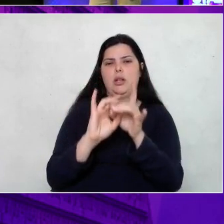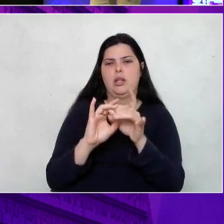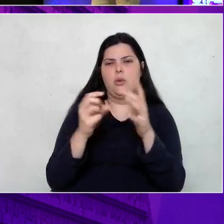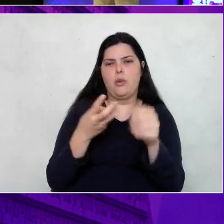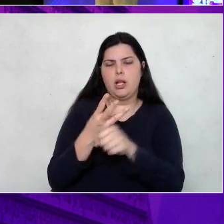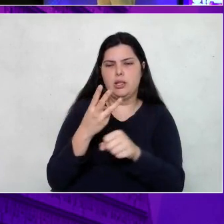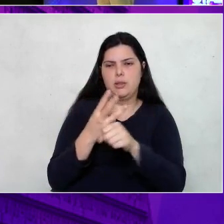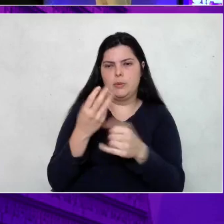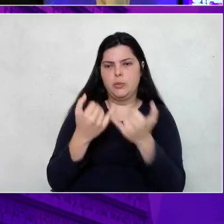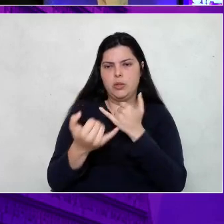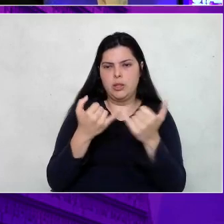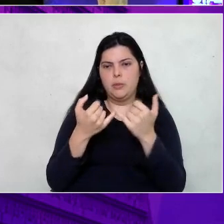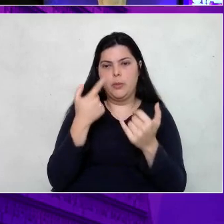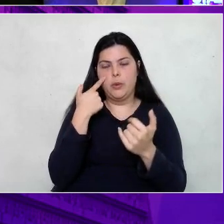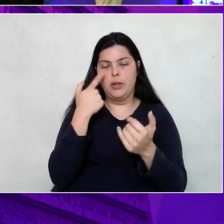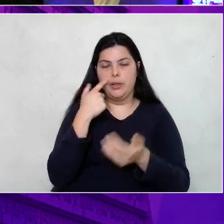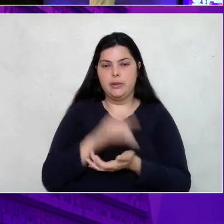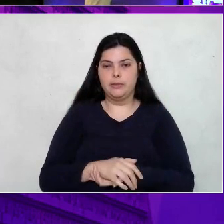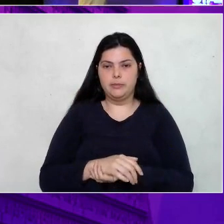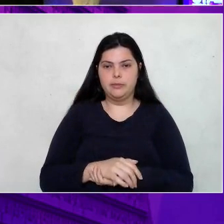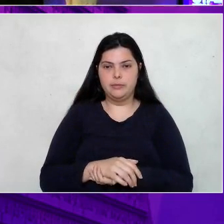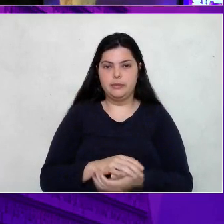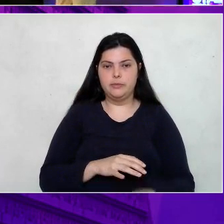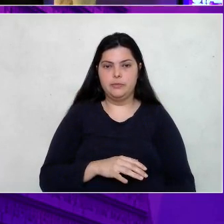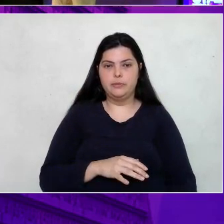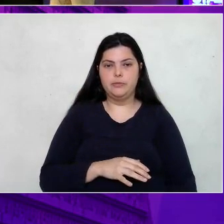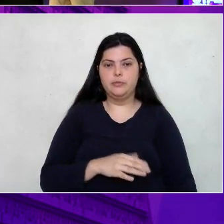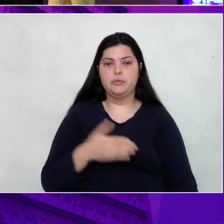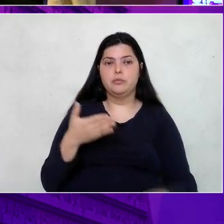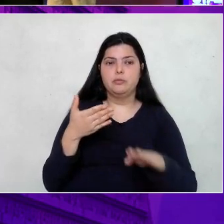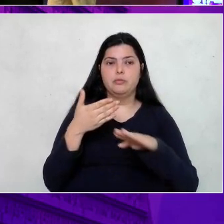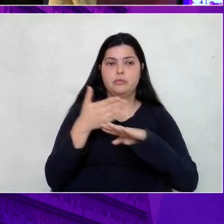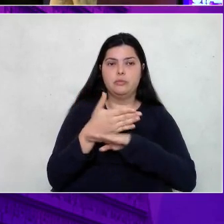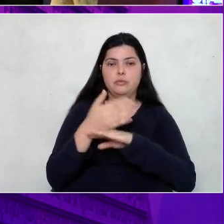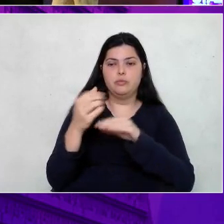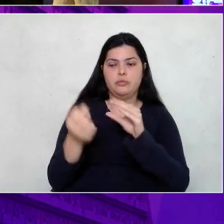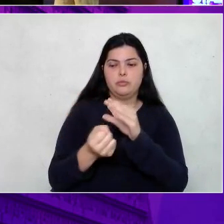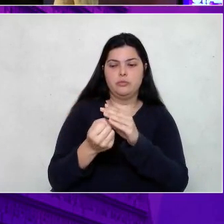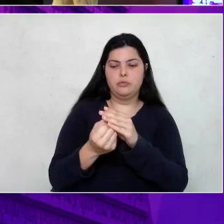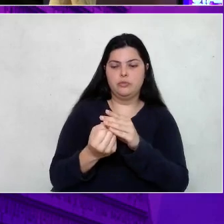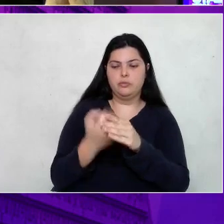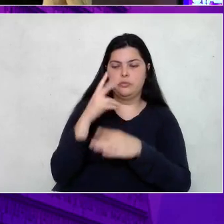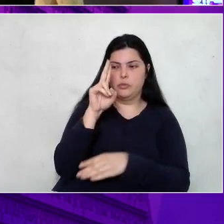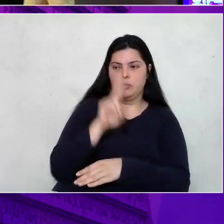Então, basicamente, a gente tem uma mensagem de entrada, né? O usuário manda uma mensagem para o WhatsApp,